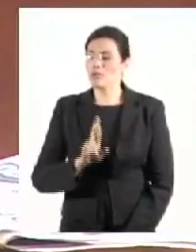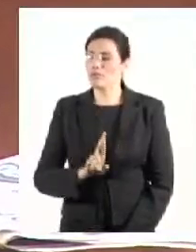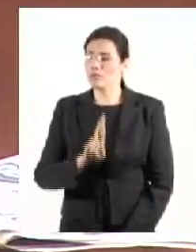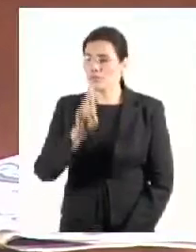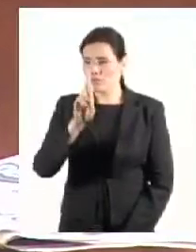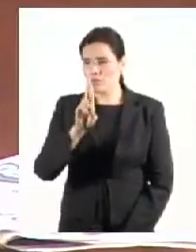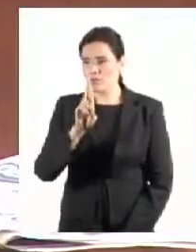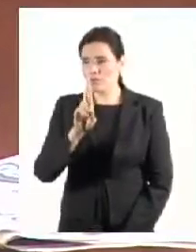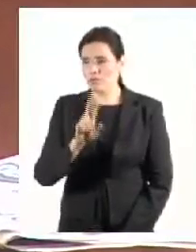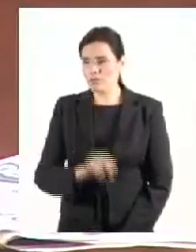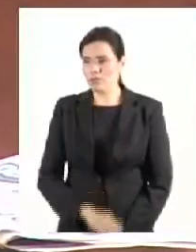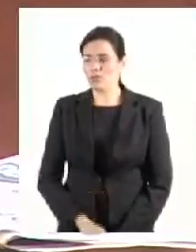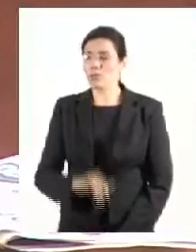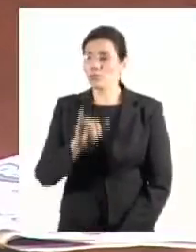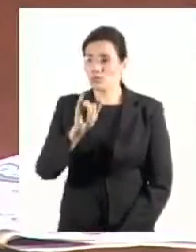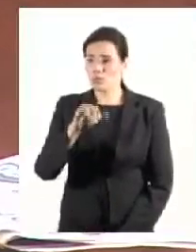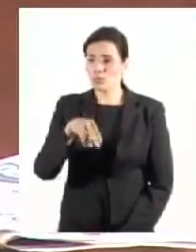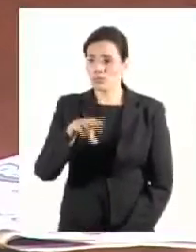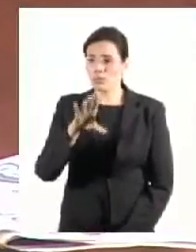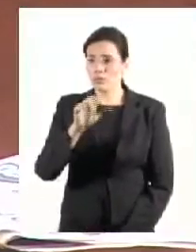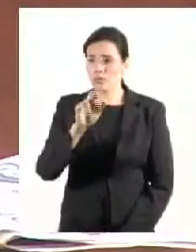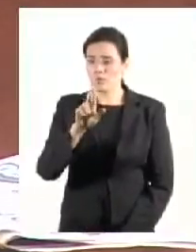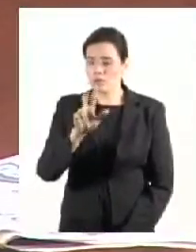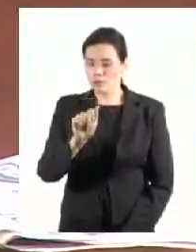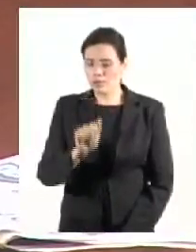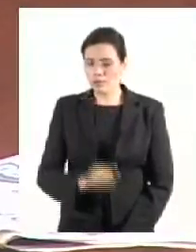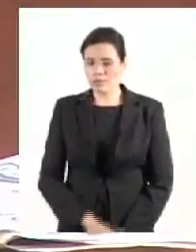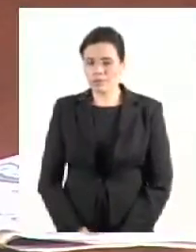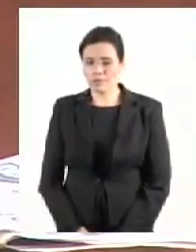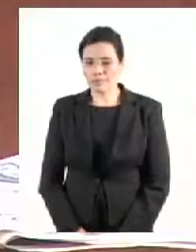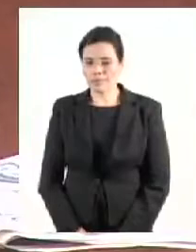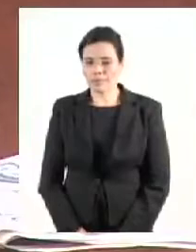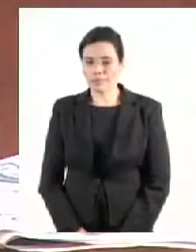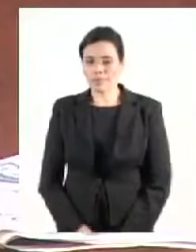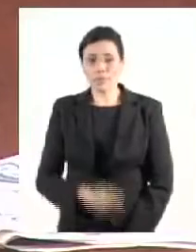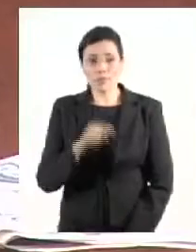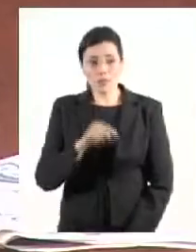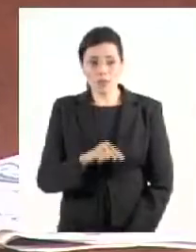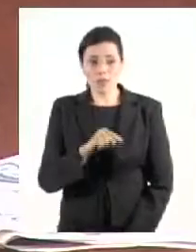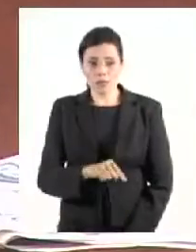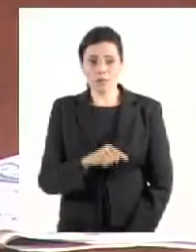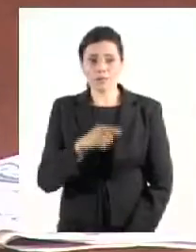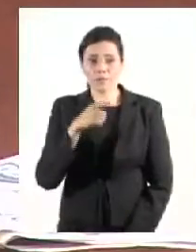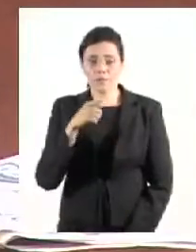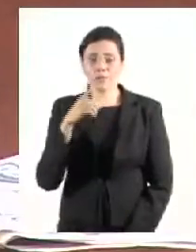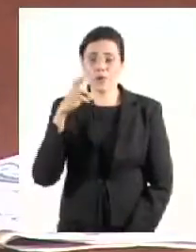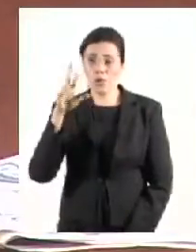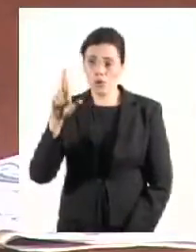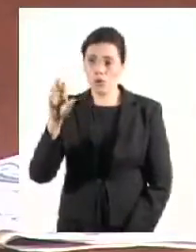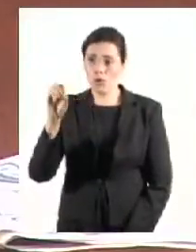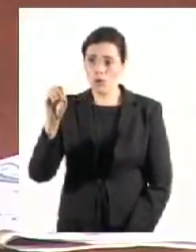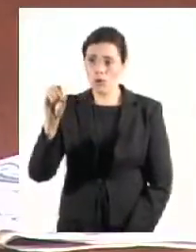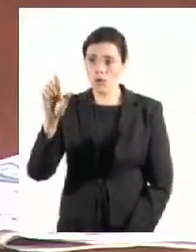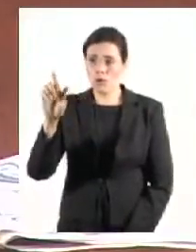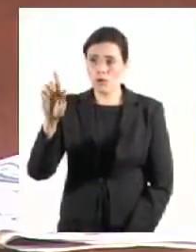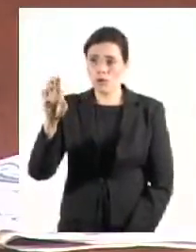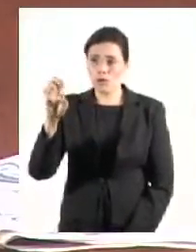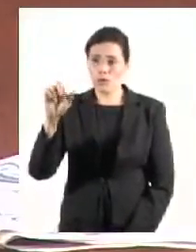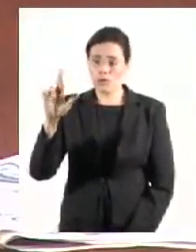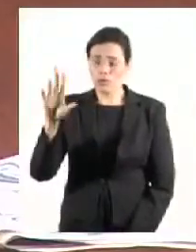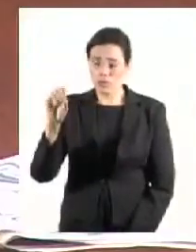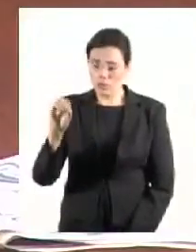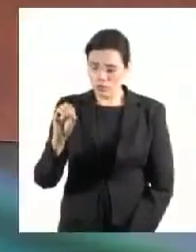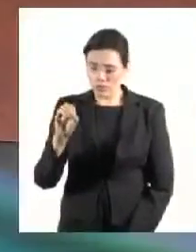Só foi eleito depois das emendas parlamentares do senador Cafeteira. Correu para se juntar